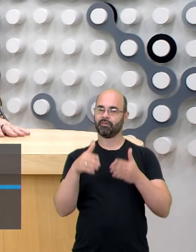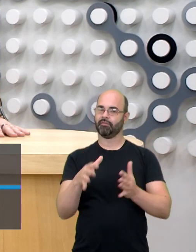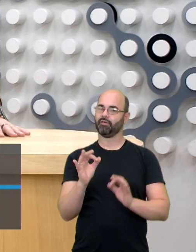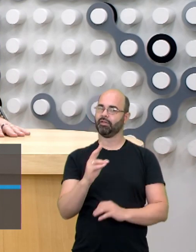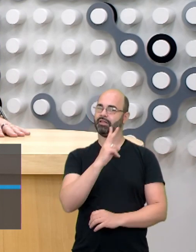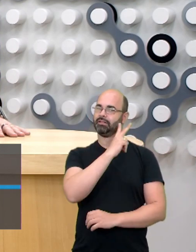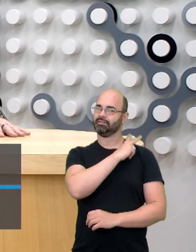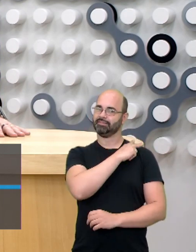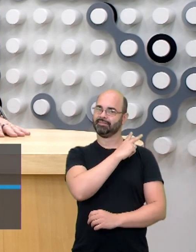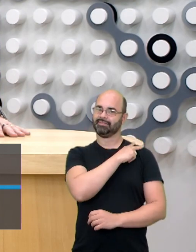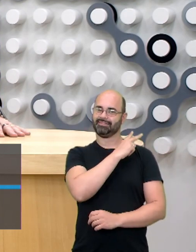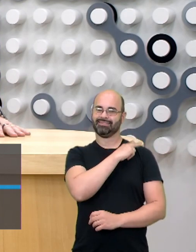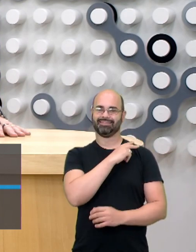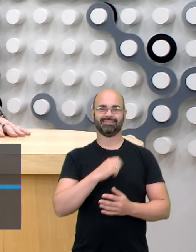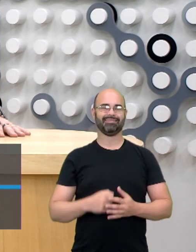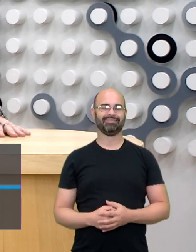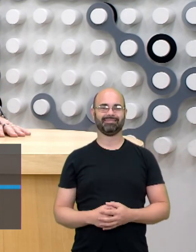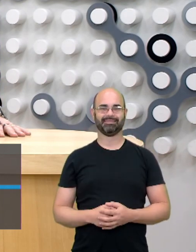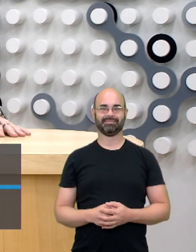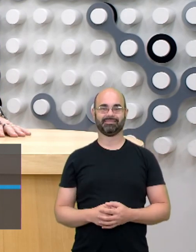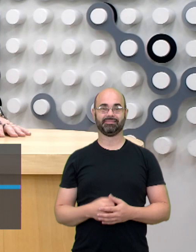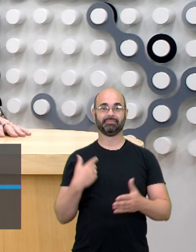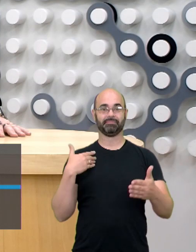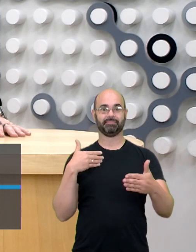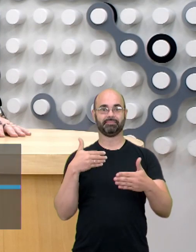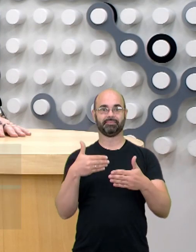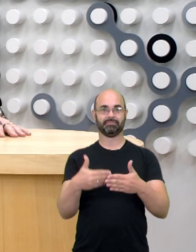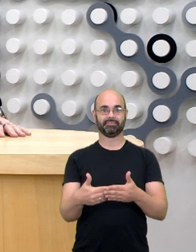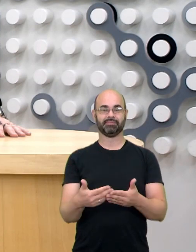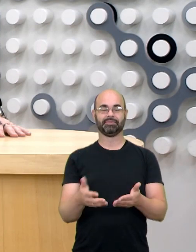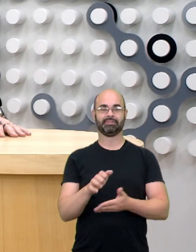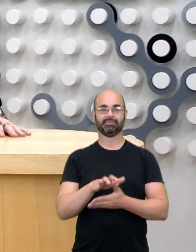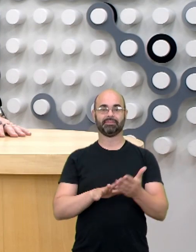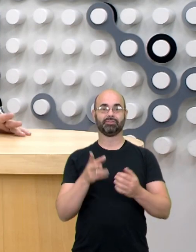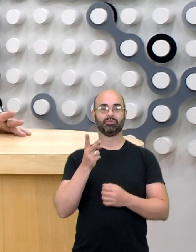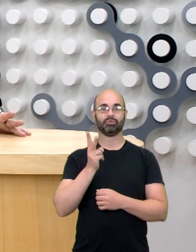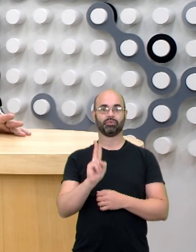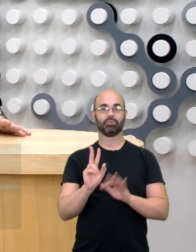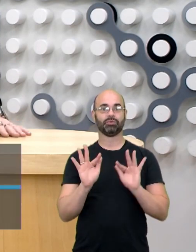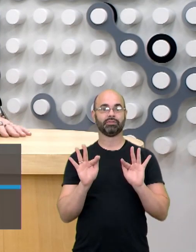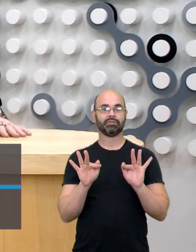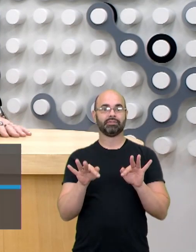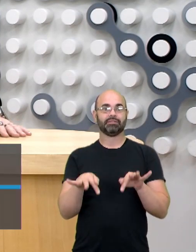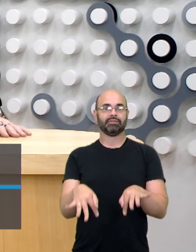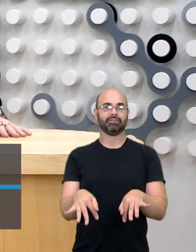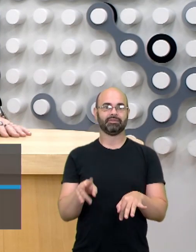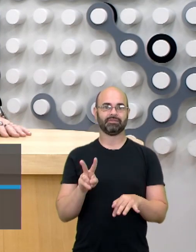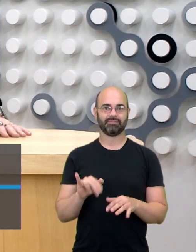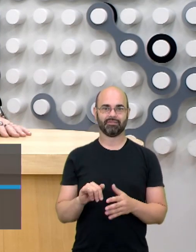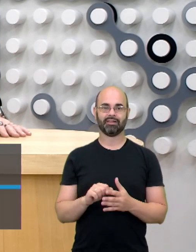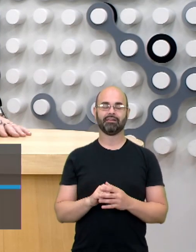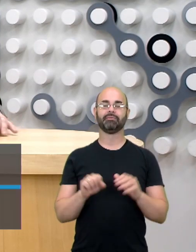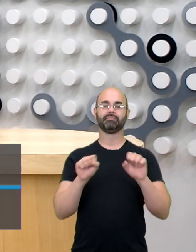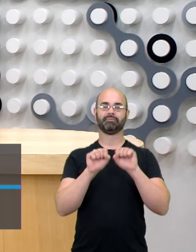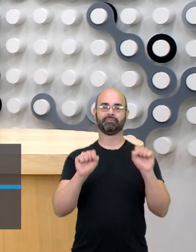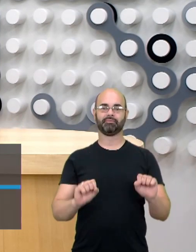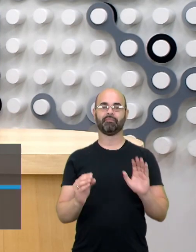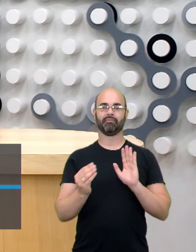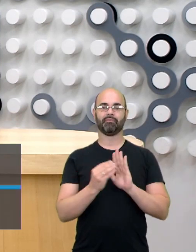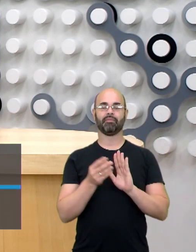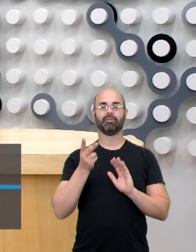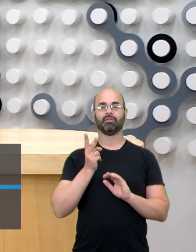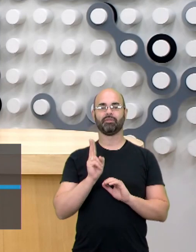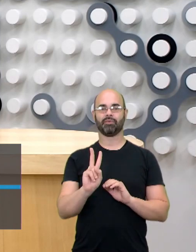médio. Já estamos chegando aí na finalização da atividade 2, né, com a sistematização 2. Então pode colocar aí na tela,